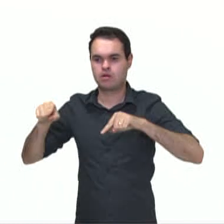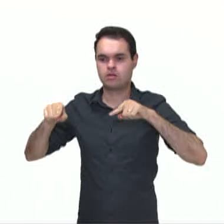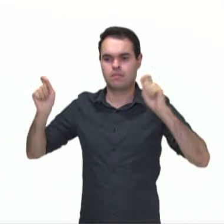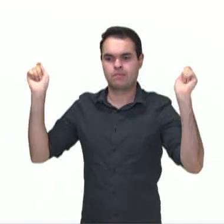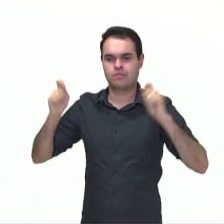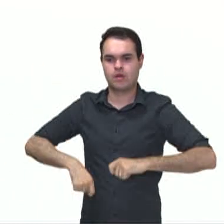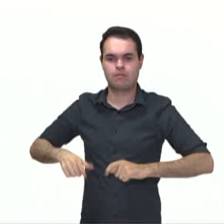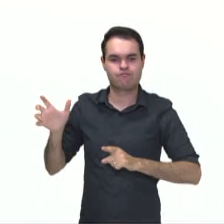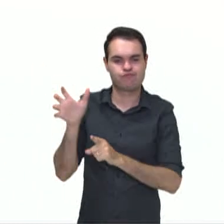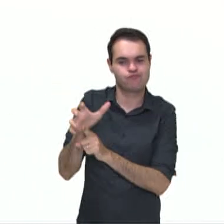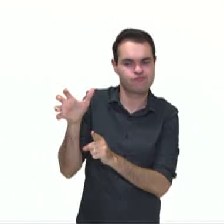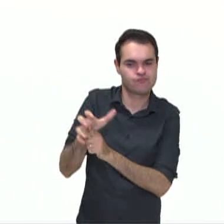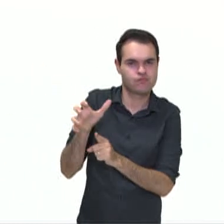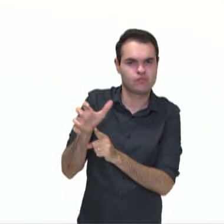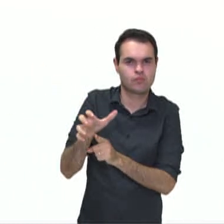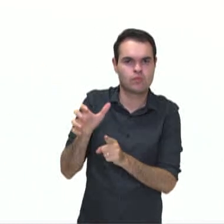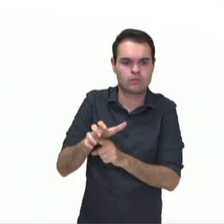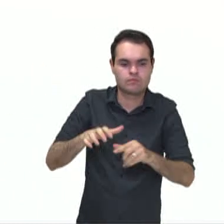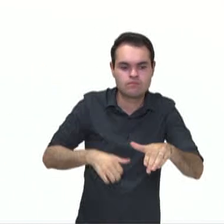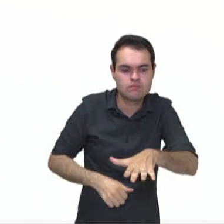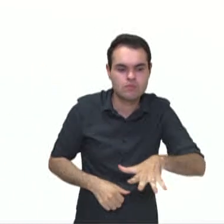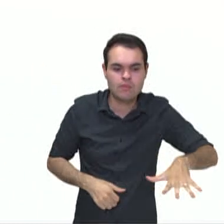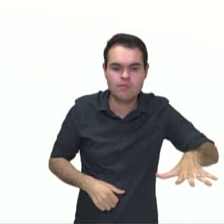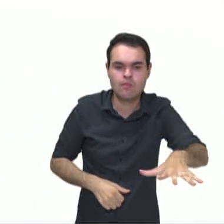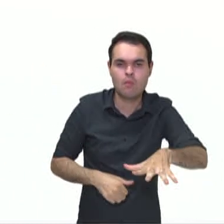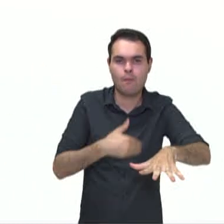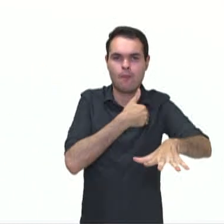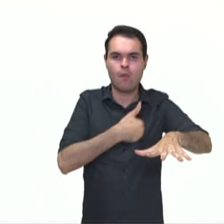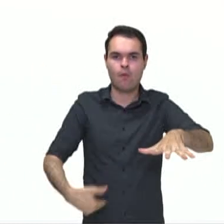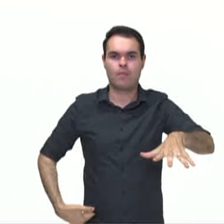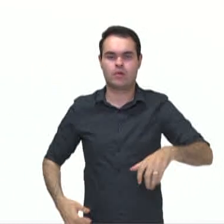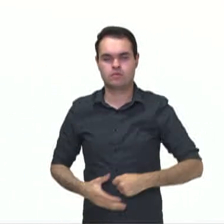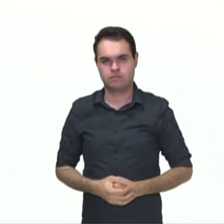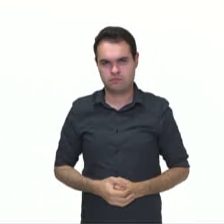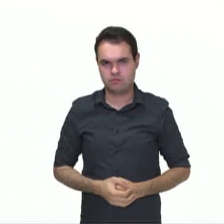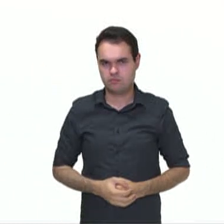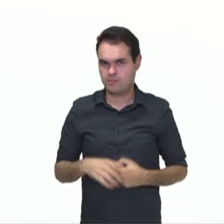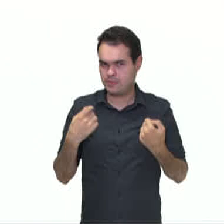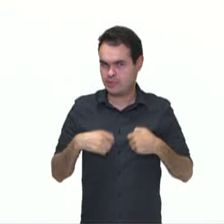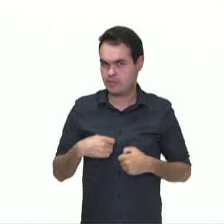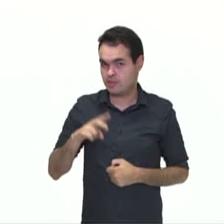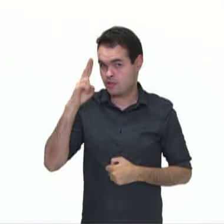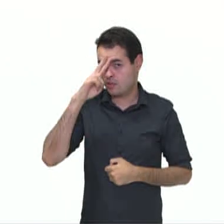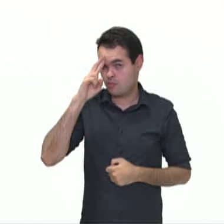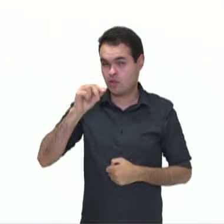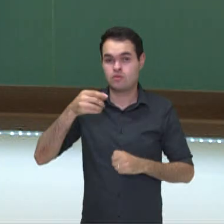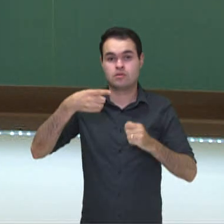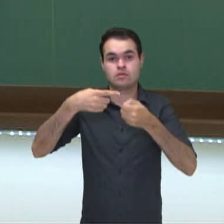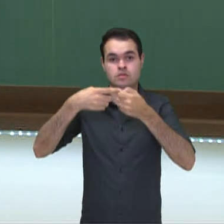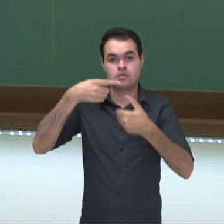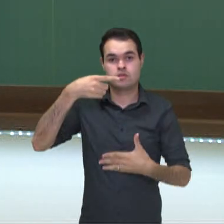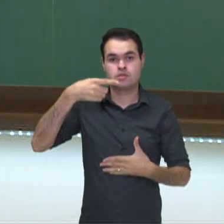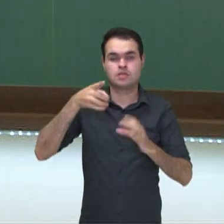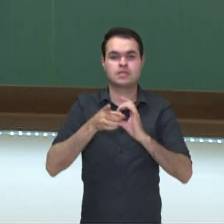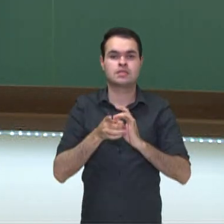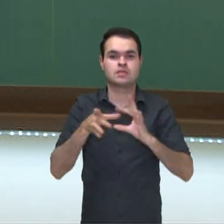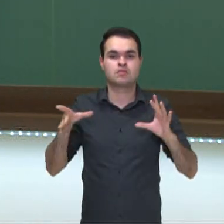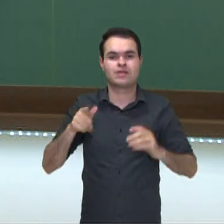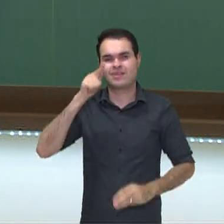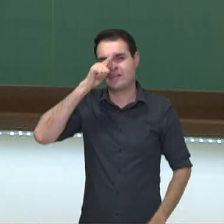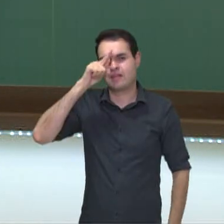de convencimento no espaço público. Aí a gente tem que lembrar a democracia